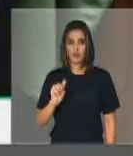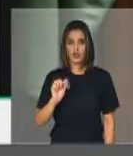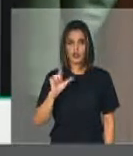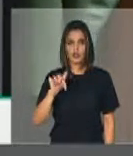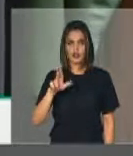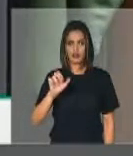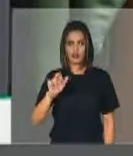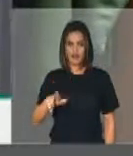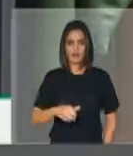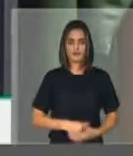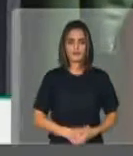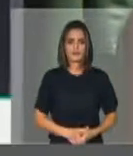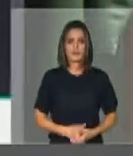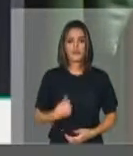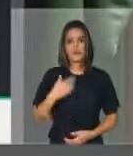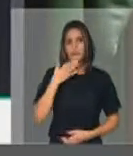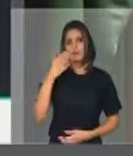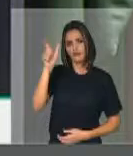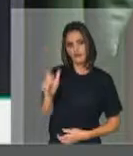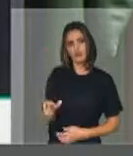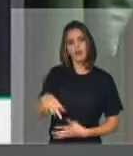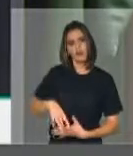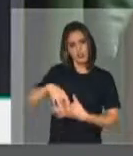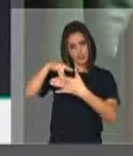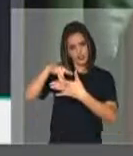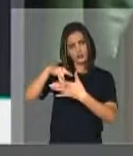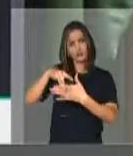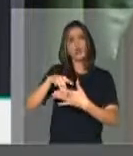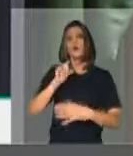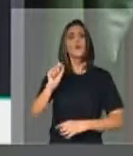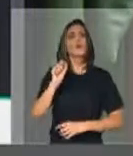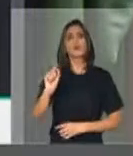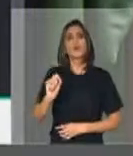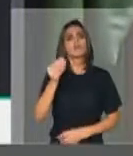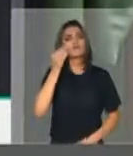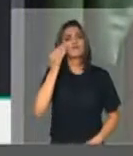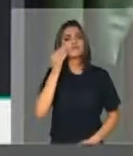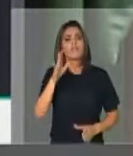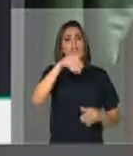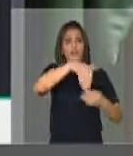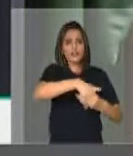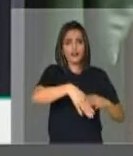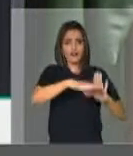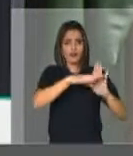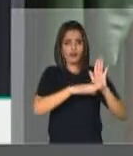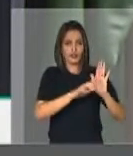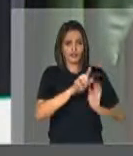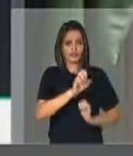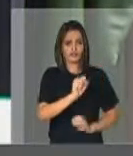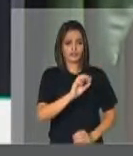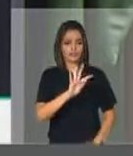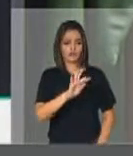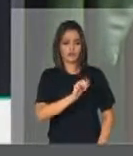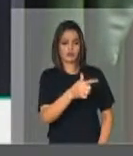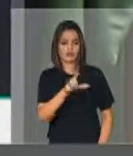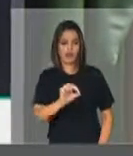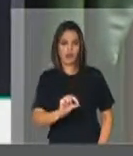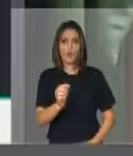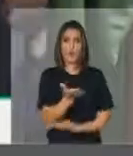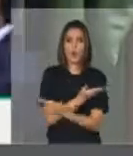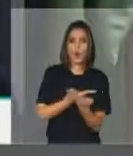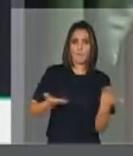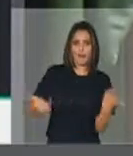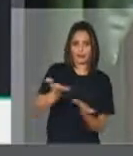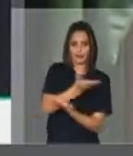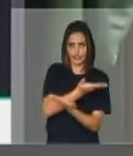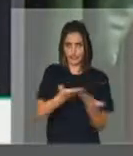presidente, um pleito que faço, sei que o líder está aqui junto com Vossa Excelência, para que a gente possa tentar votar a questão da gestão compartilhada, que tinha tido um acordo